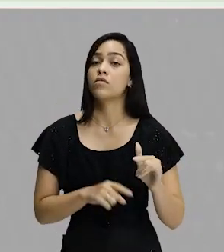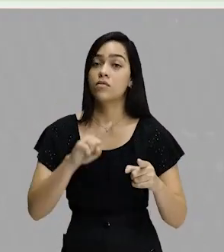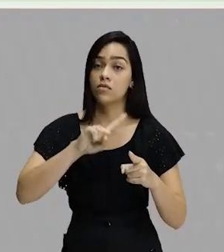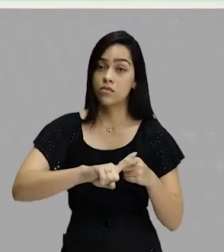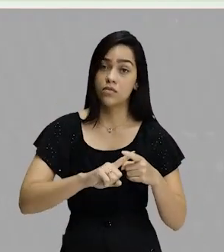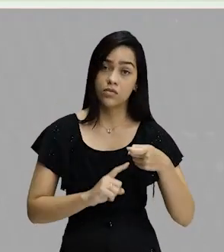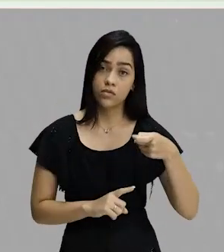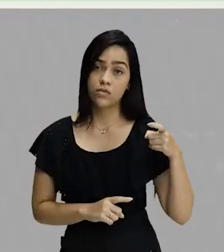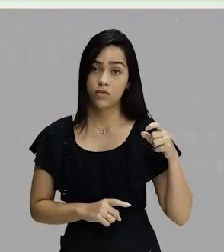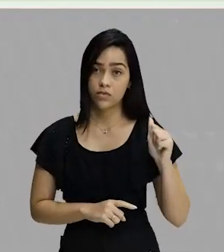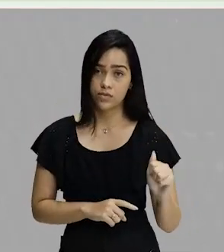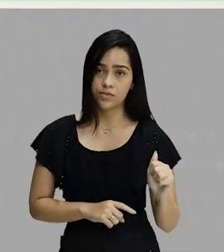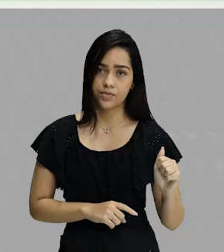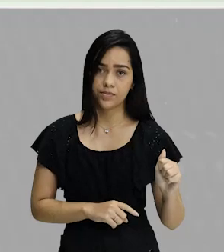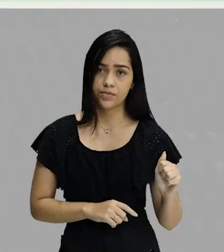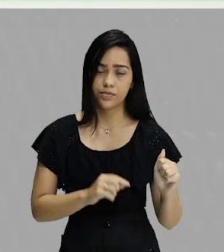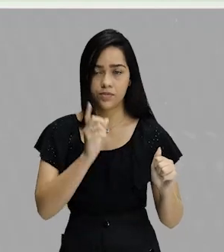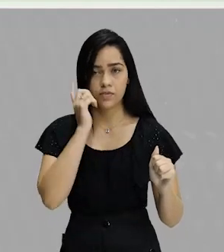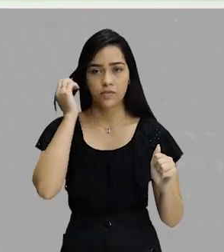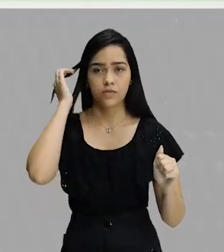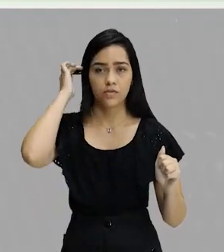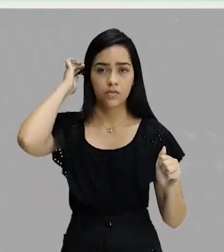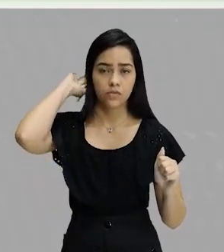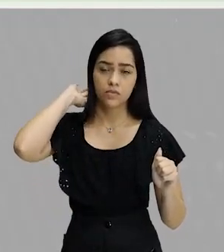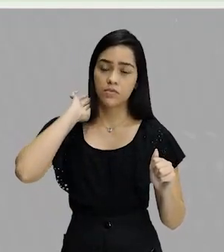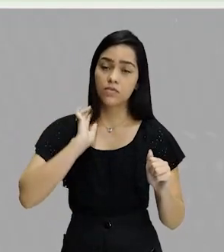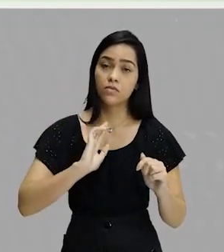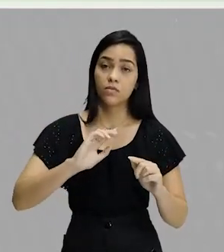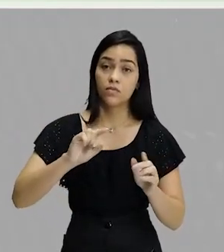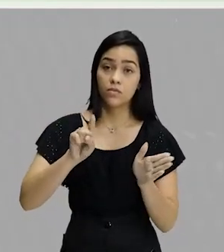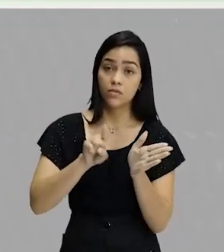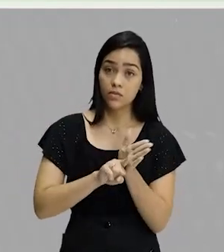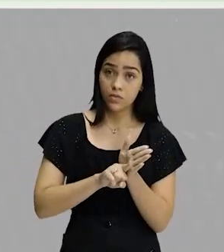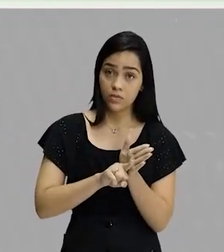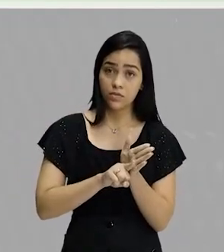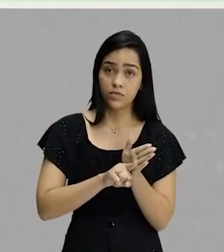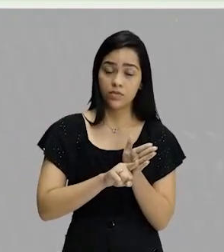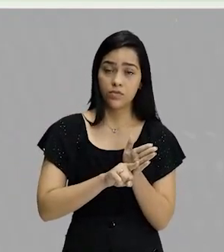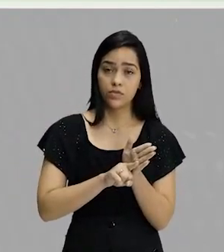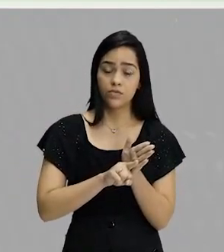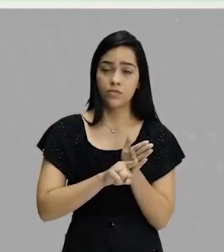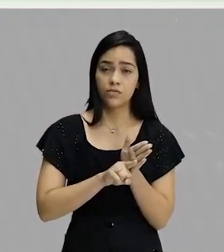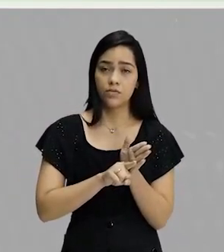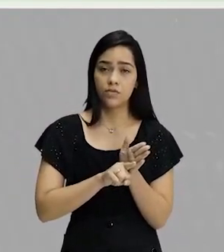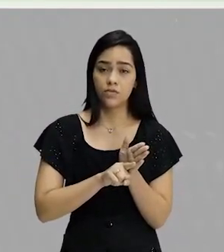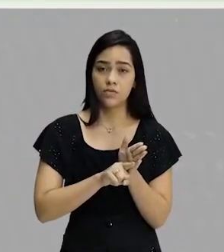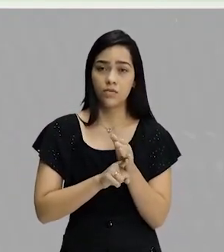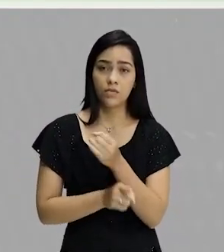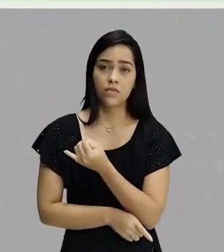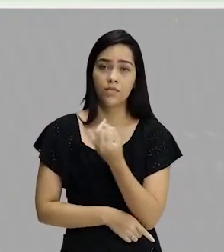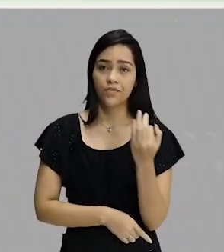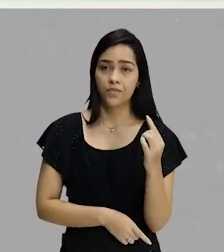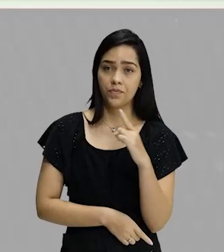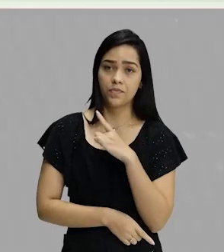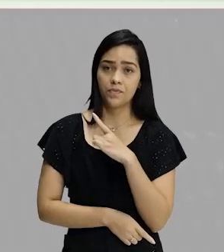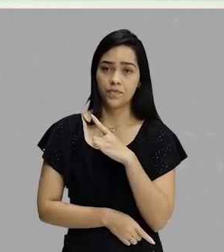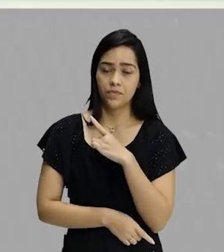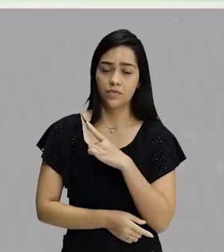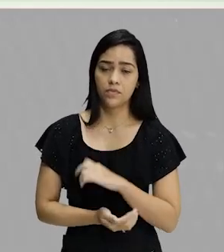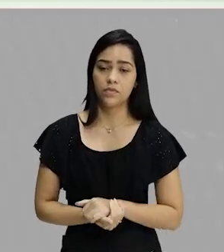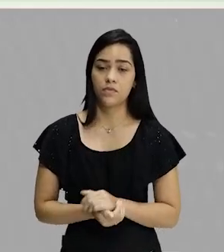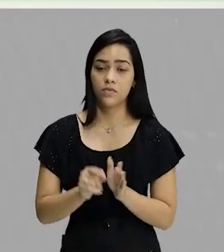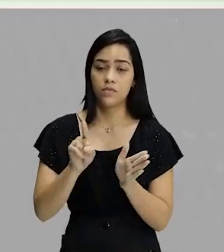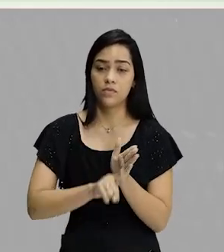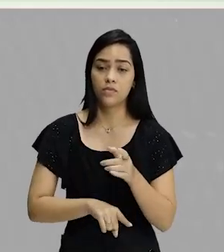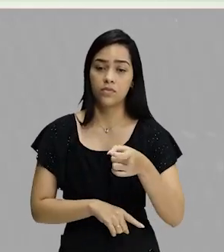multiplicado por xa mais menos, dá continuidade aqui,